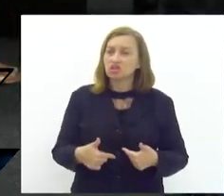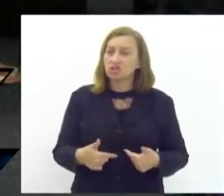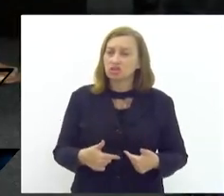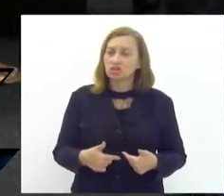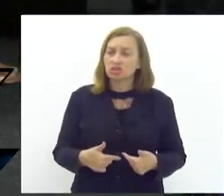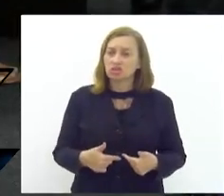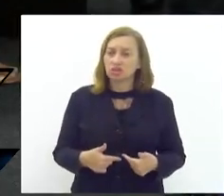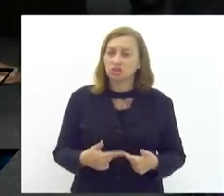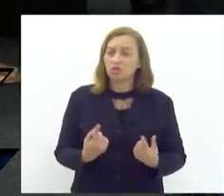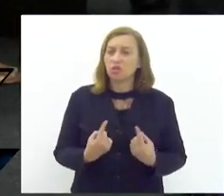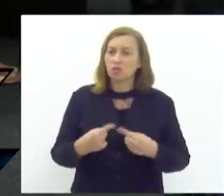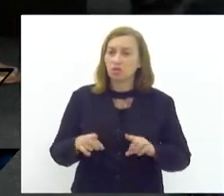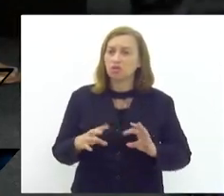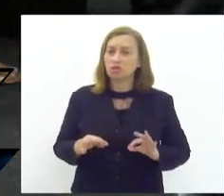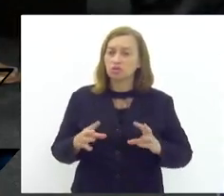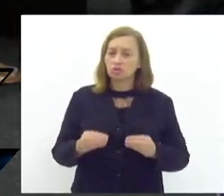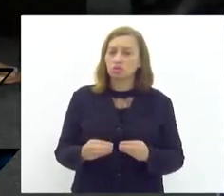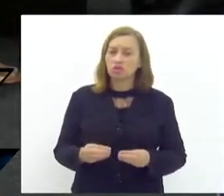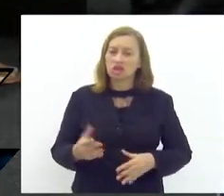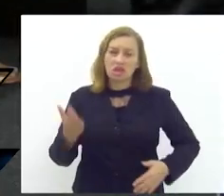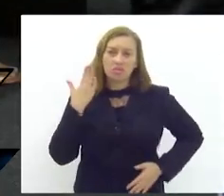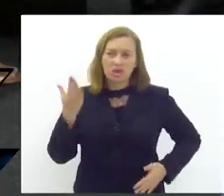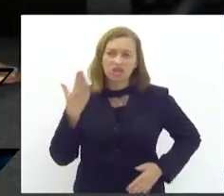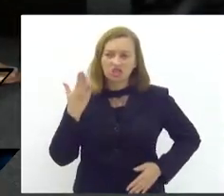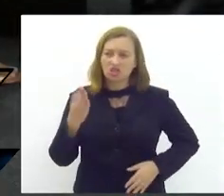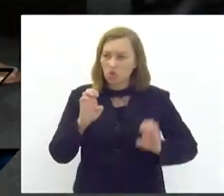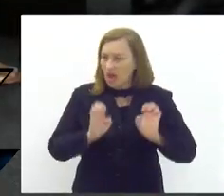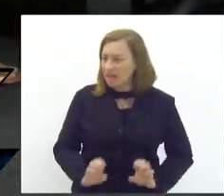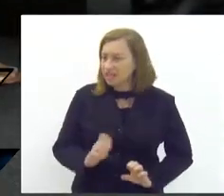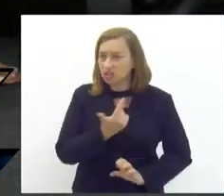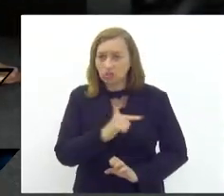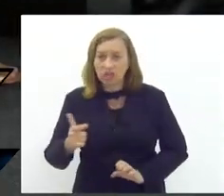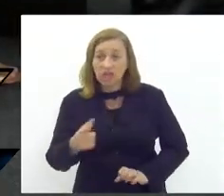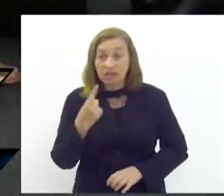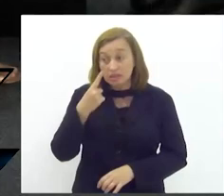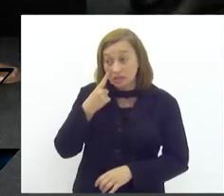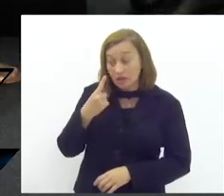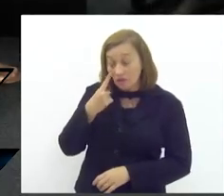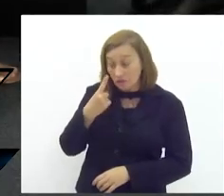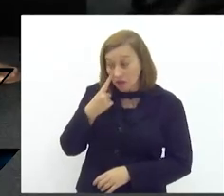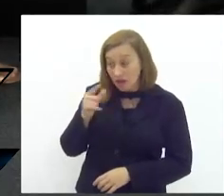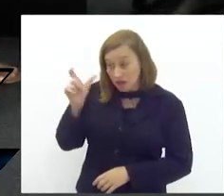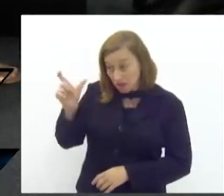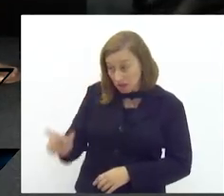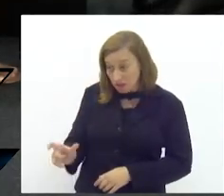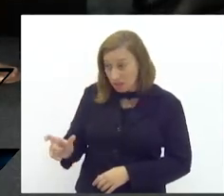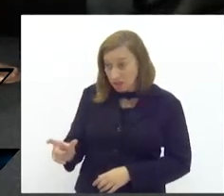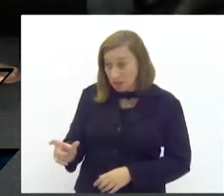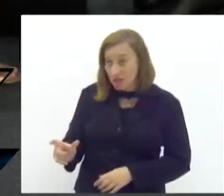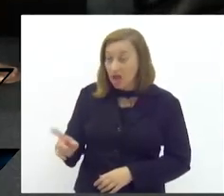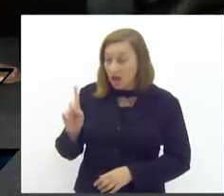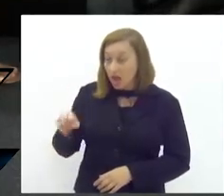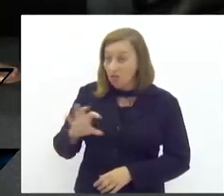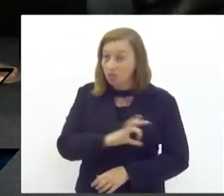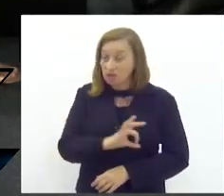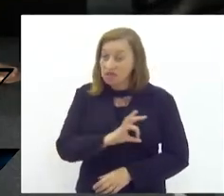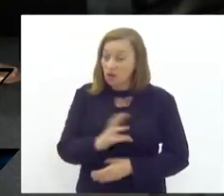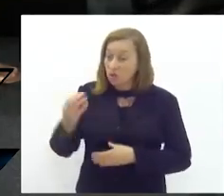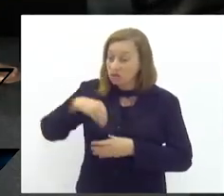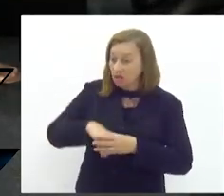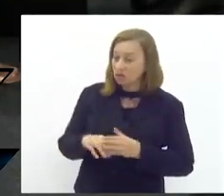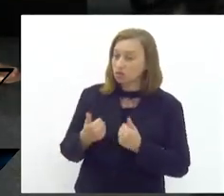injusta agressão e marginal não tem ética se ele reconhecer o policial dentro do ônibus Ele vai tentar